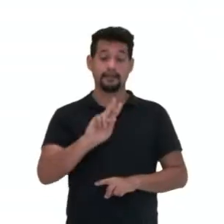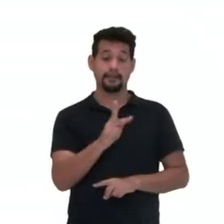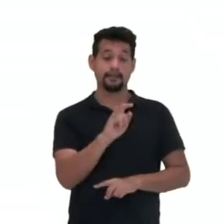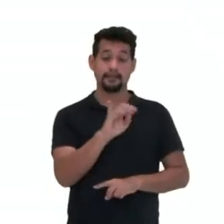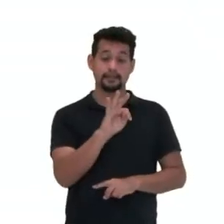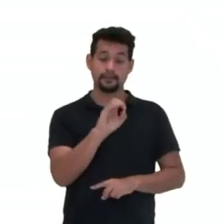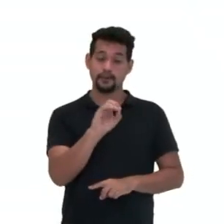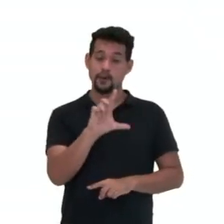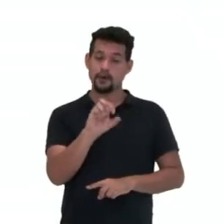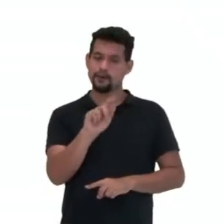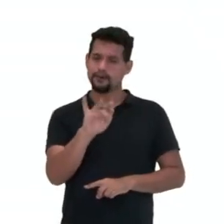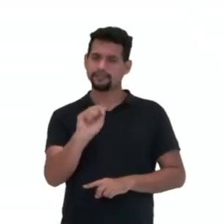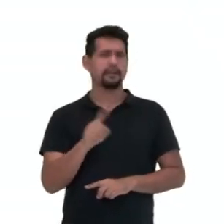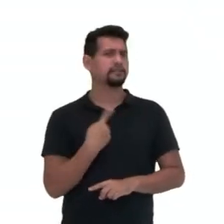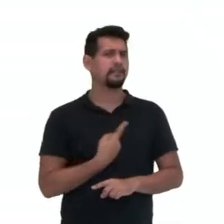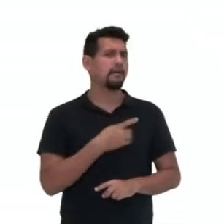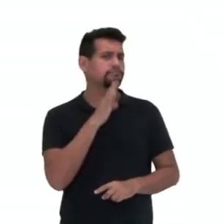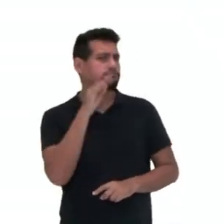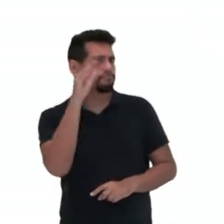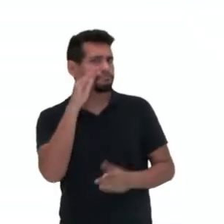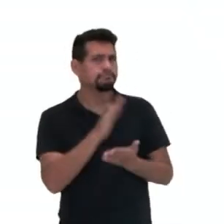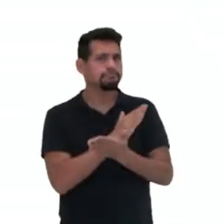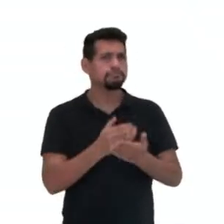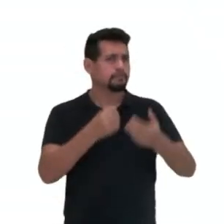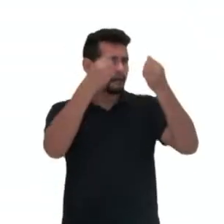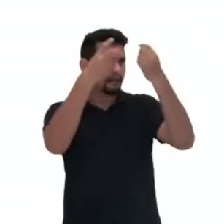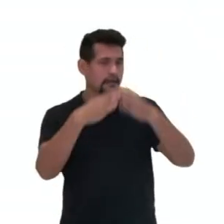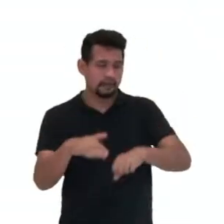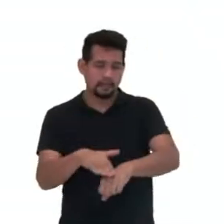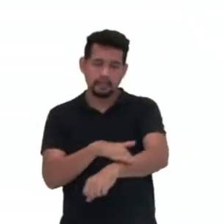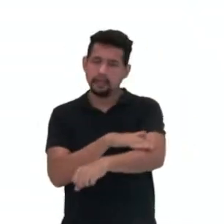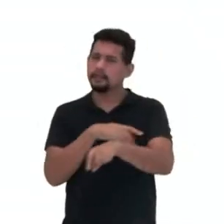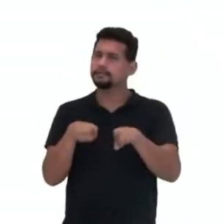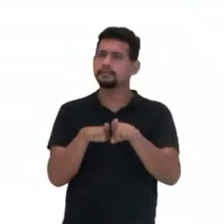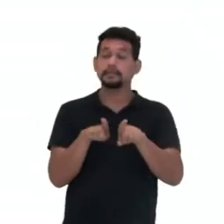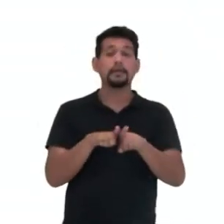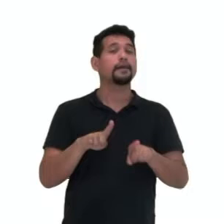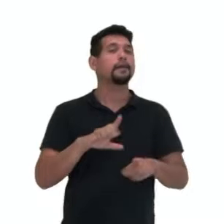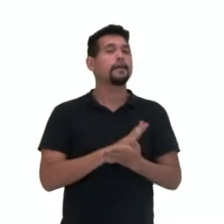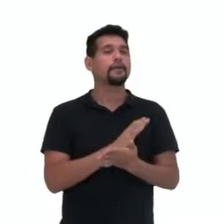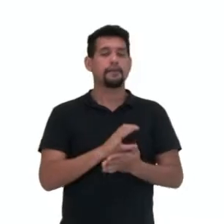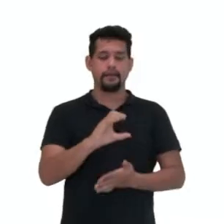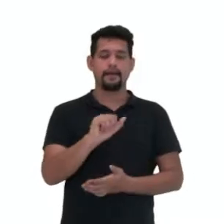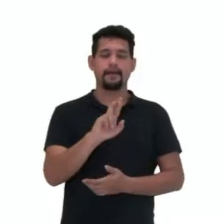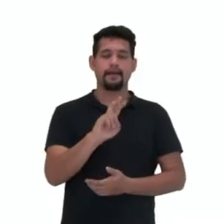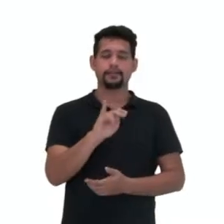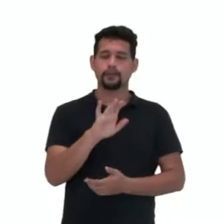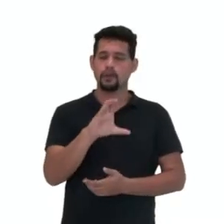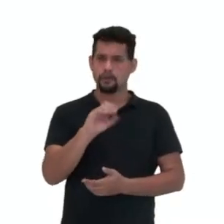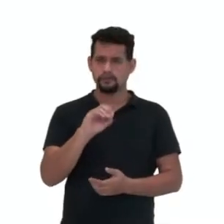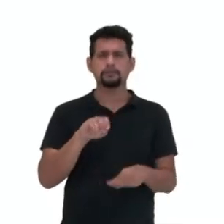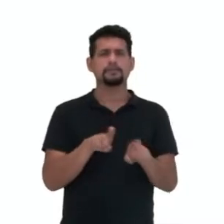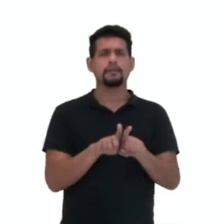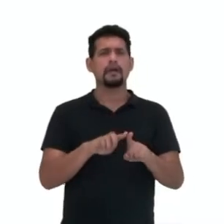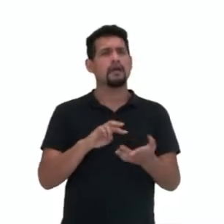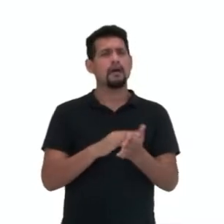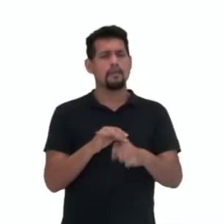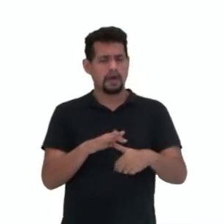conhecer algumas curiosidades sobre o tecido epitelial e cartilaginoso, também algumas doenças que atingem esse